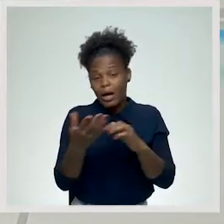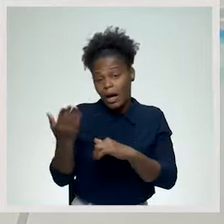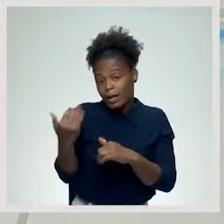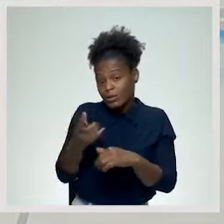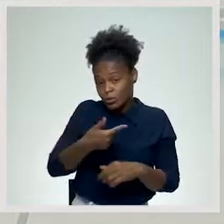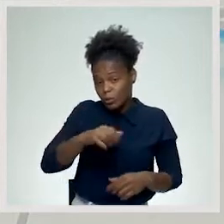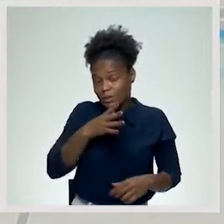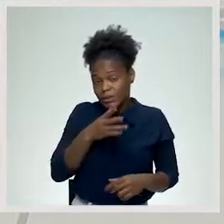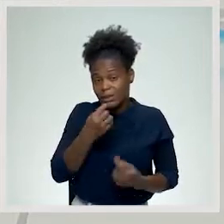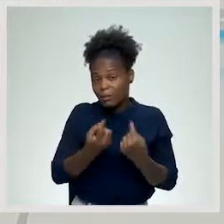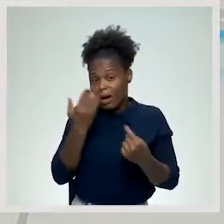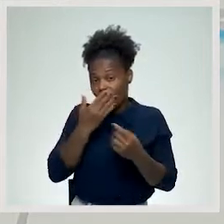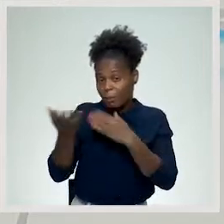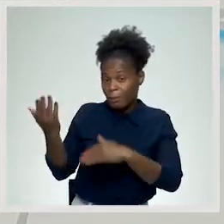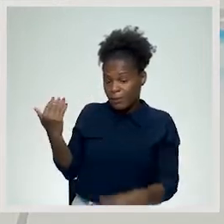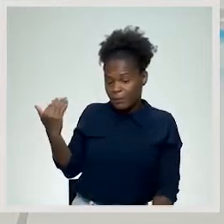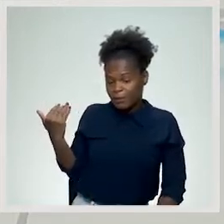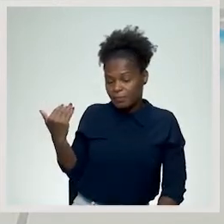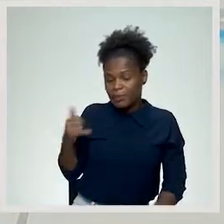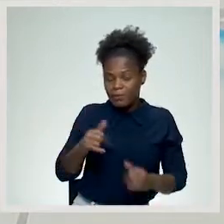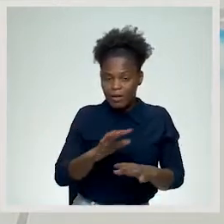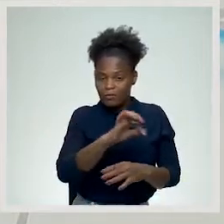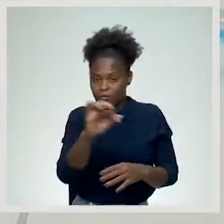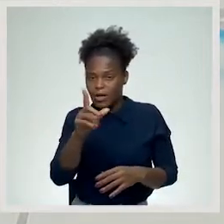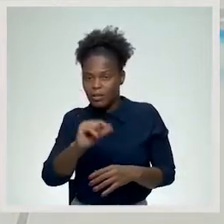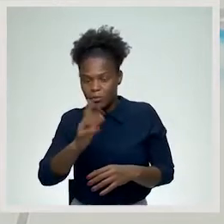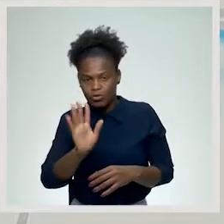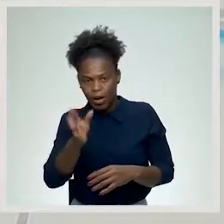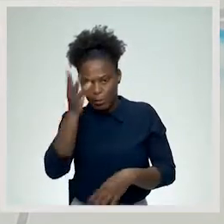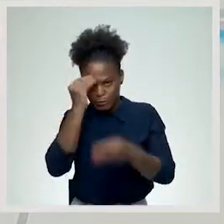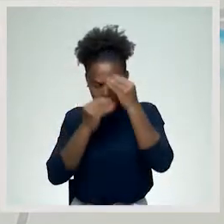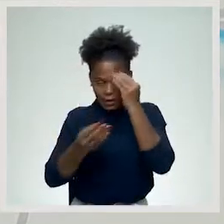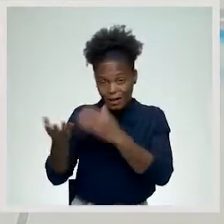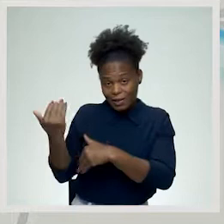dito numa das aulas anteriores, mas vocês também já tinham aprendido